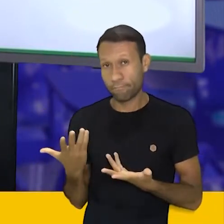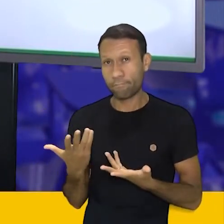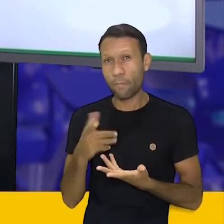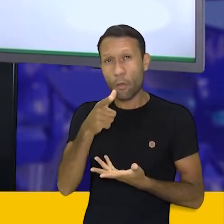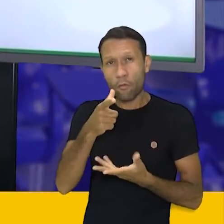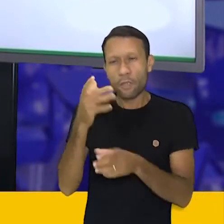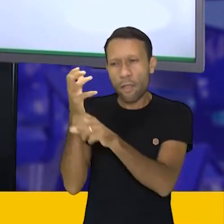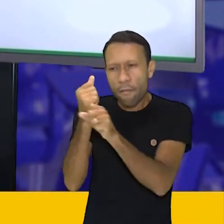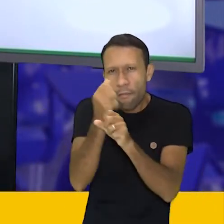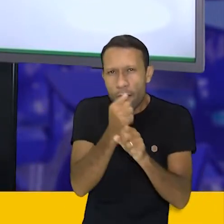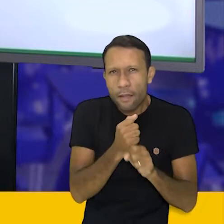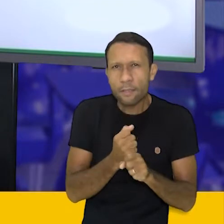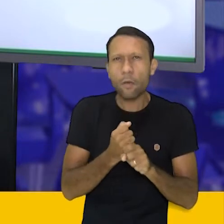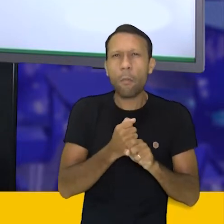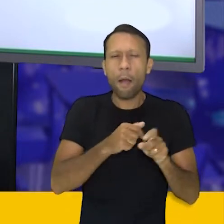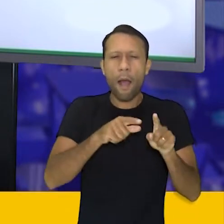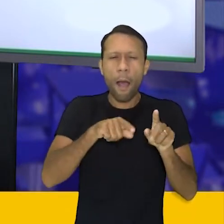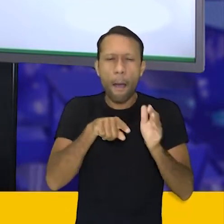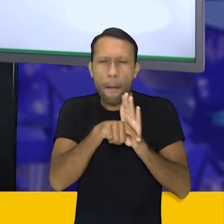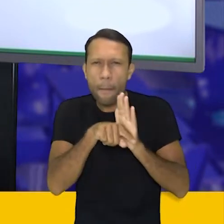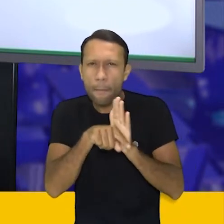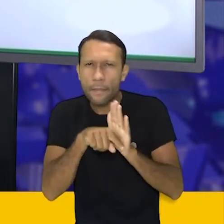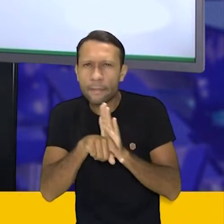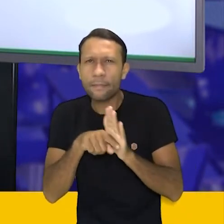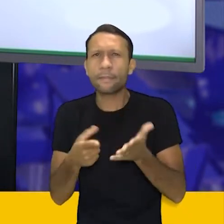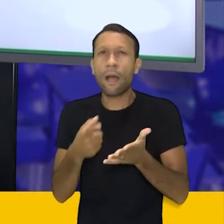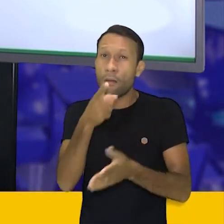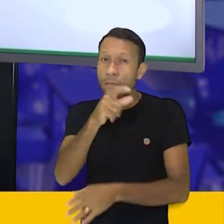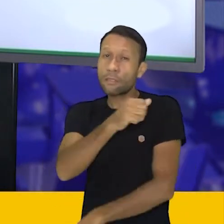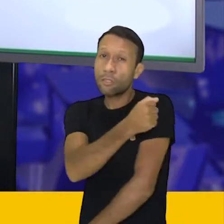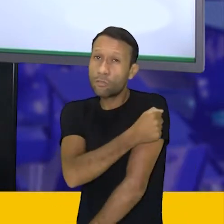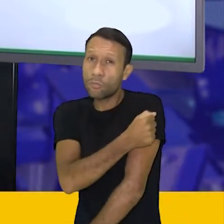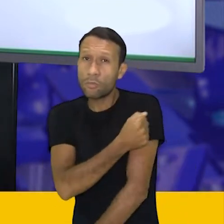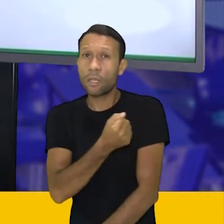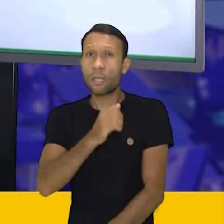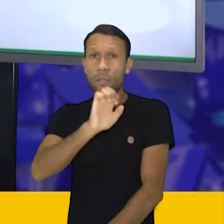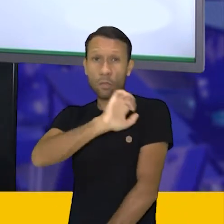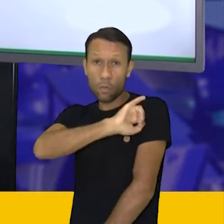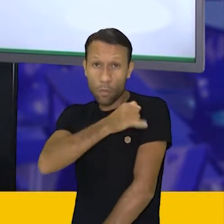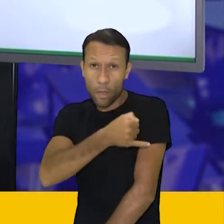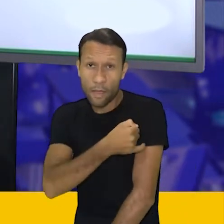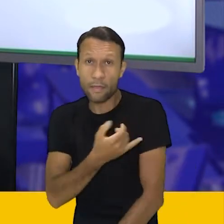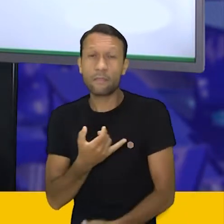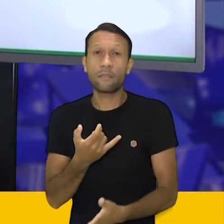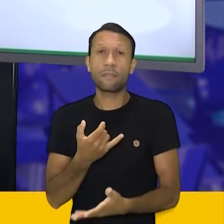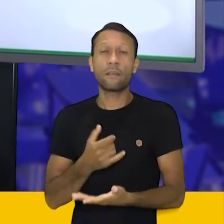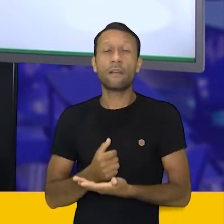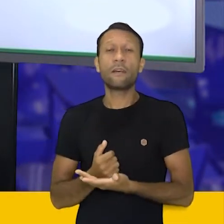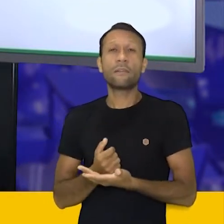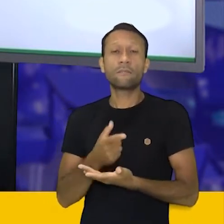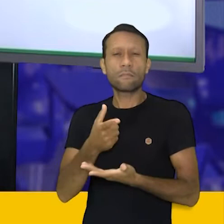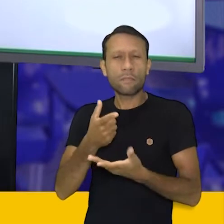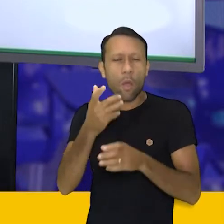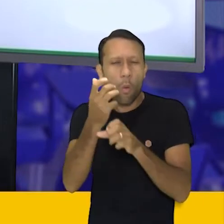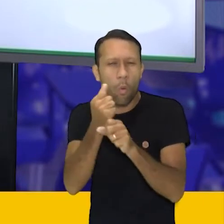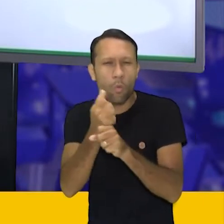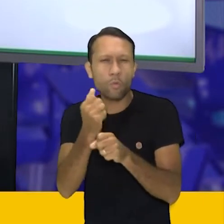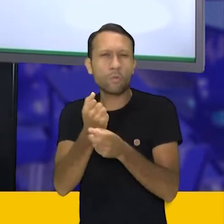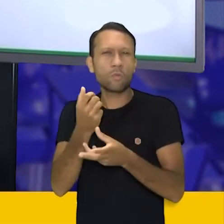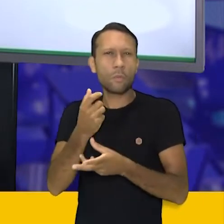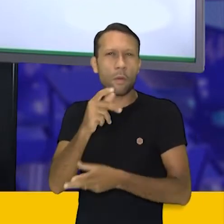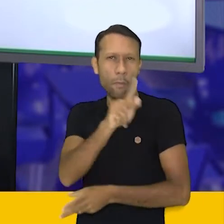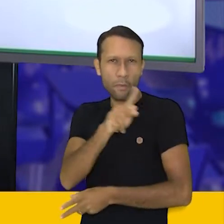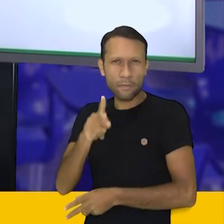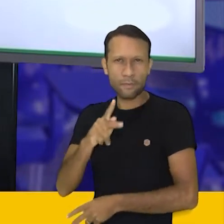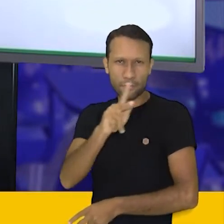a oportunidade que nós vamos ter, estudantes de fase 3 e 4, de trazer para cá números que o professor de